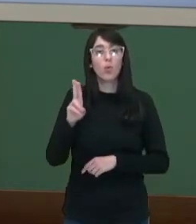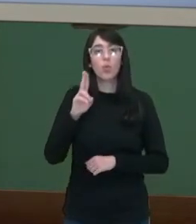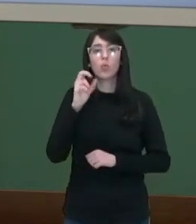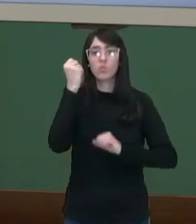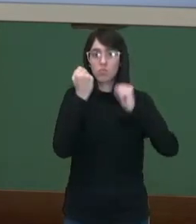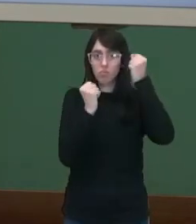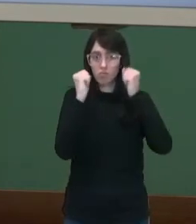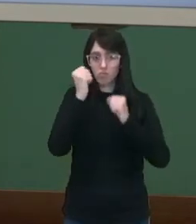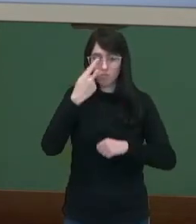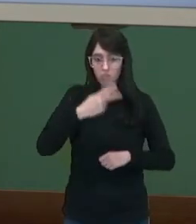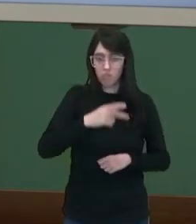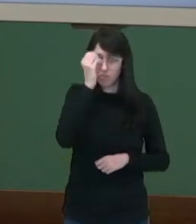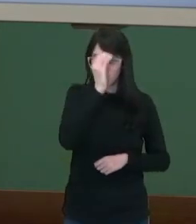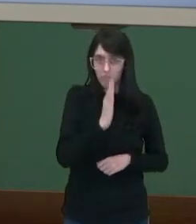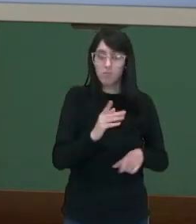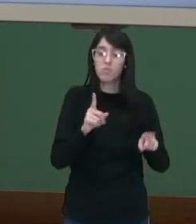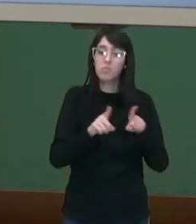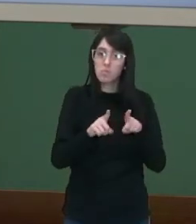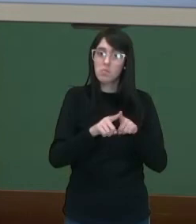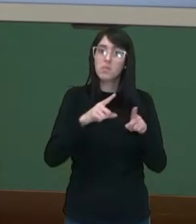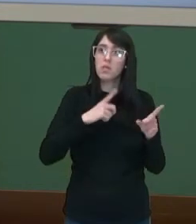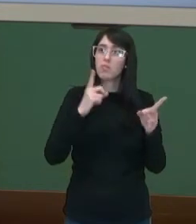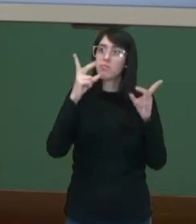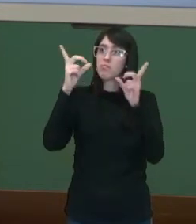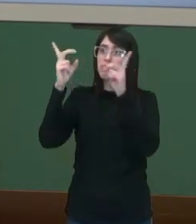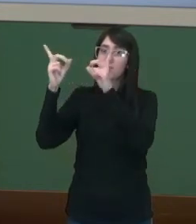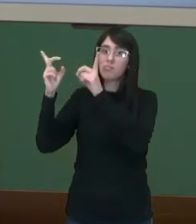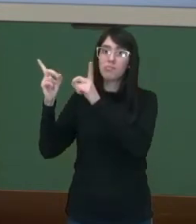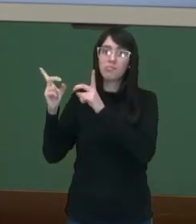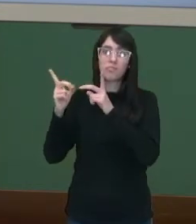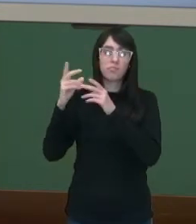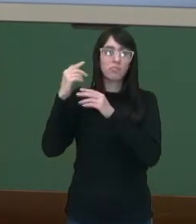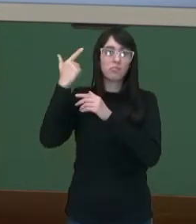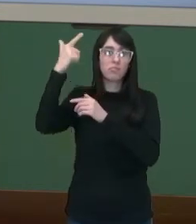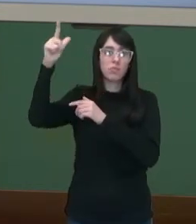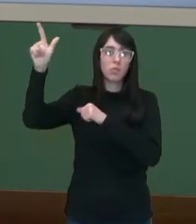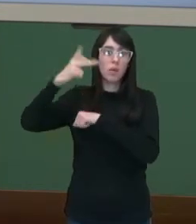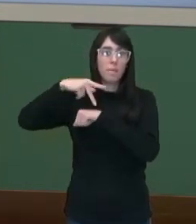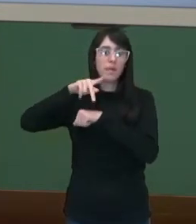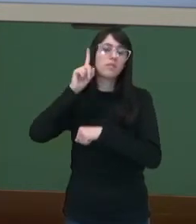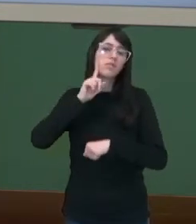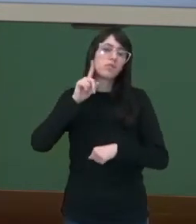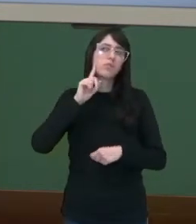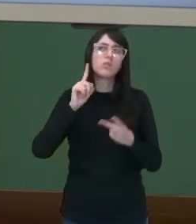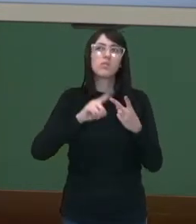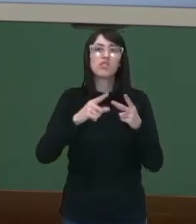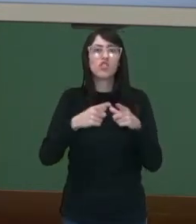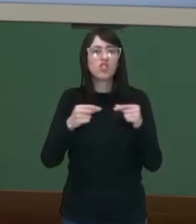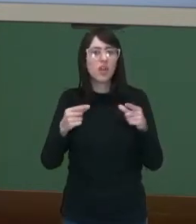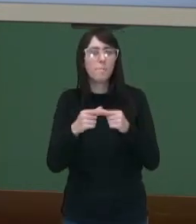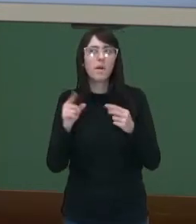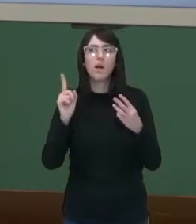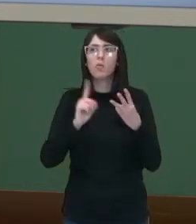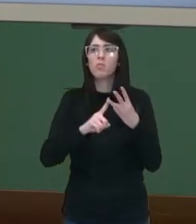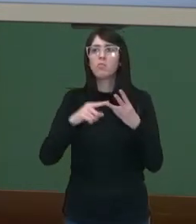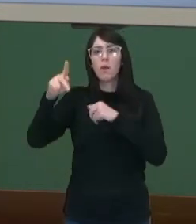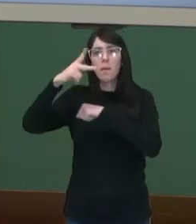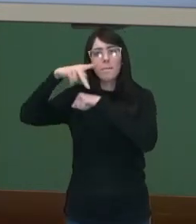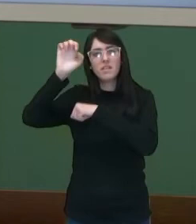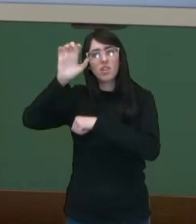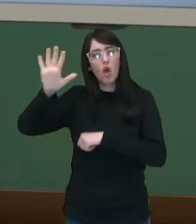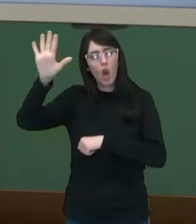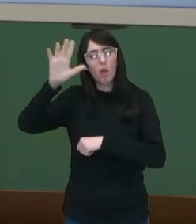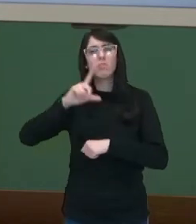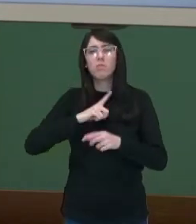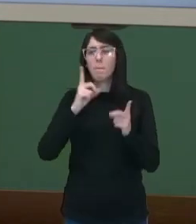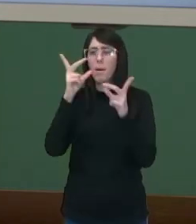indústria brasileira, também é exportado para diferentes países, como Estados Unidos, Japão e países da Europa,